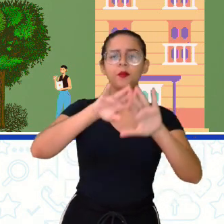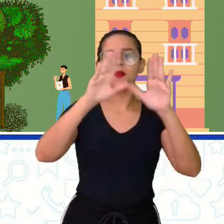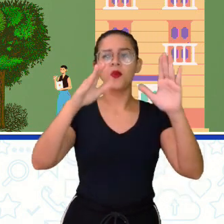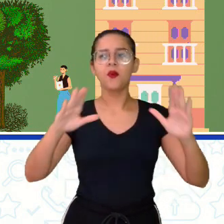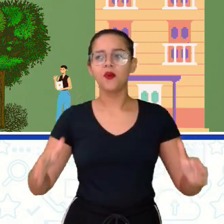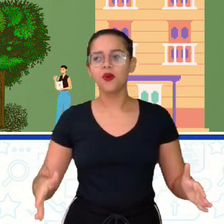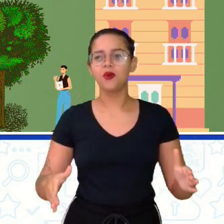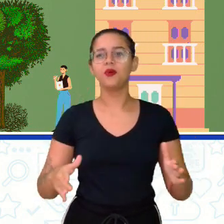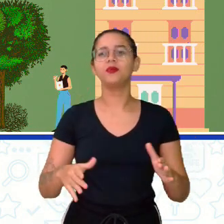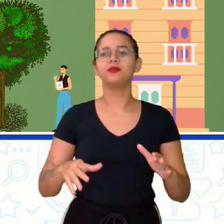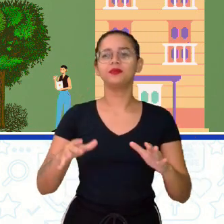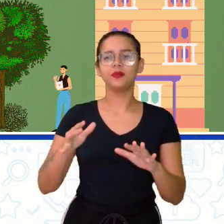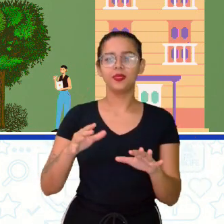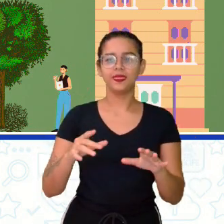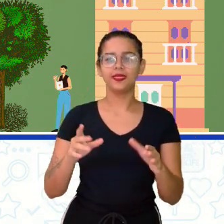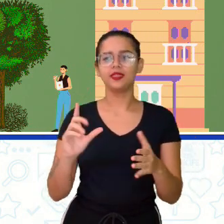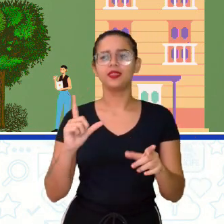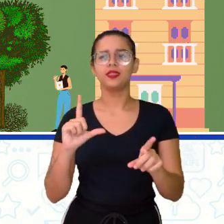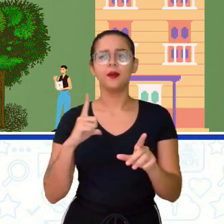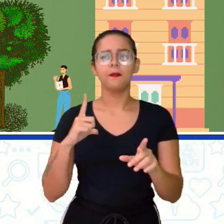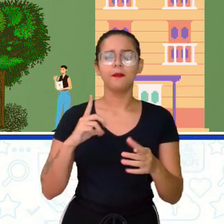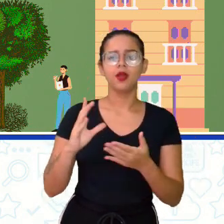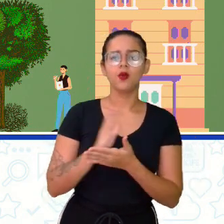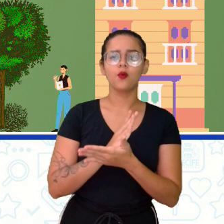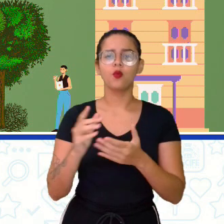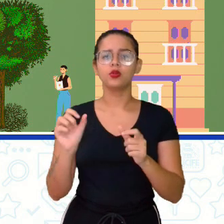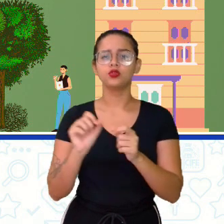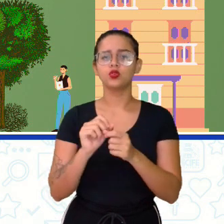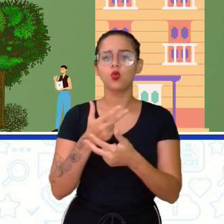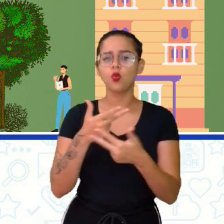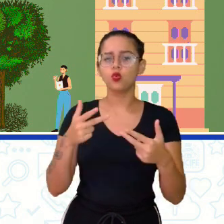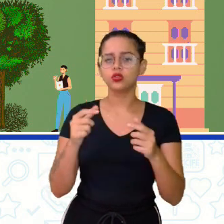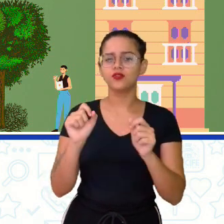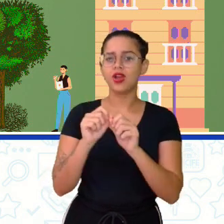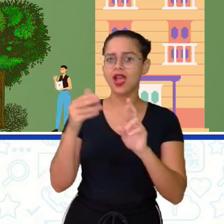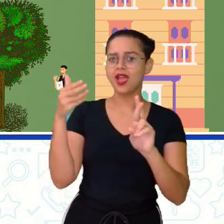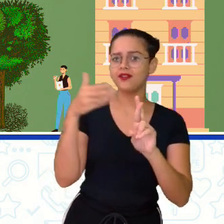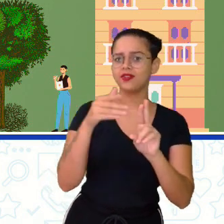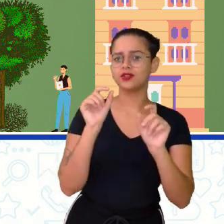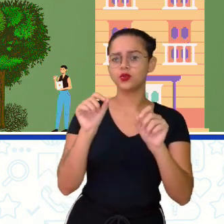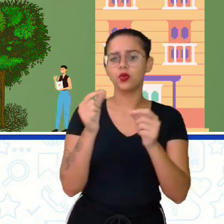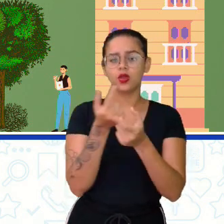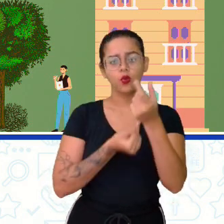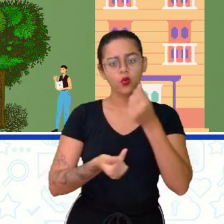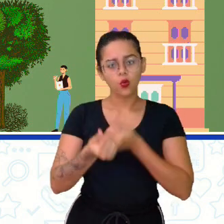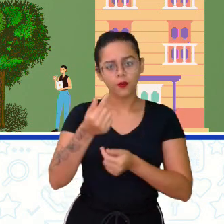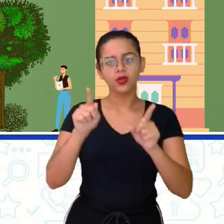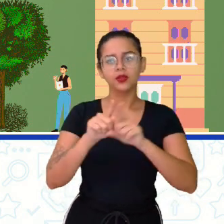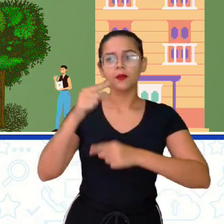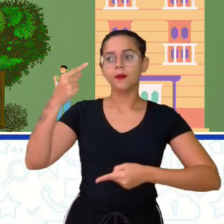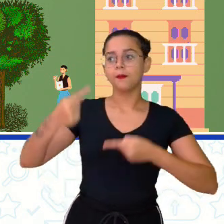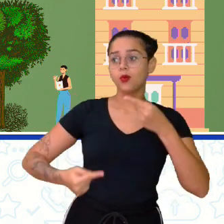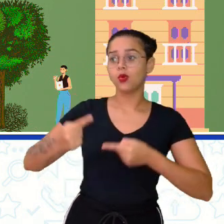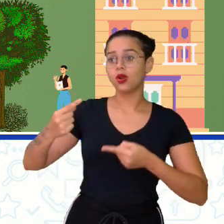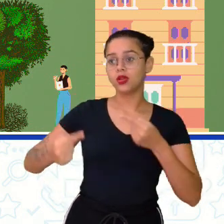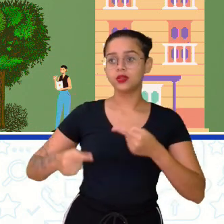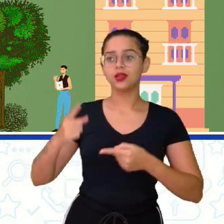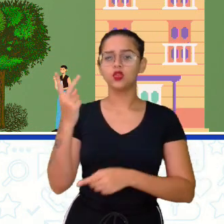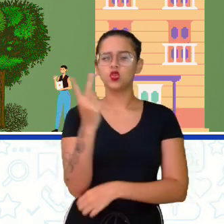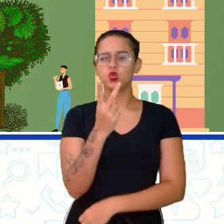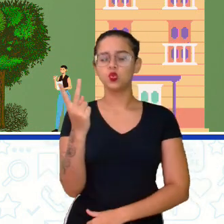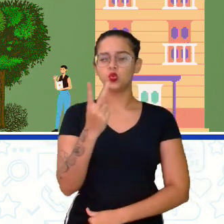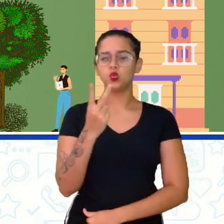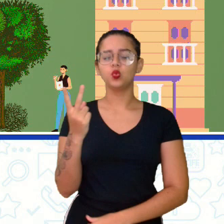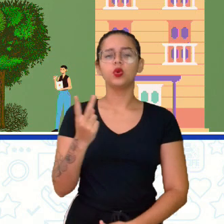Então, apareceu também elementos que fazem referência tanto à economia quanto à política, que são